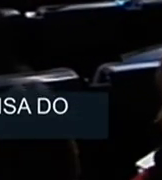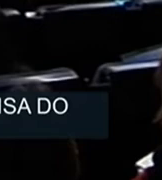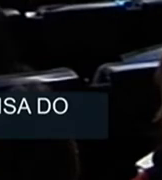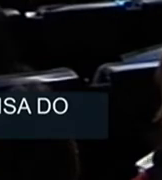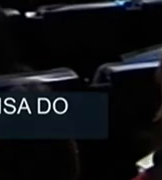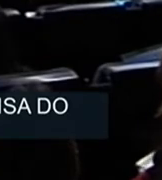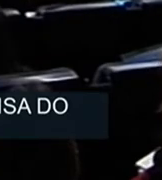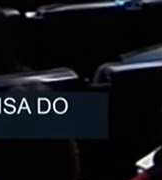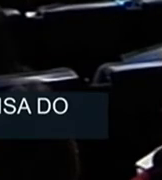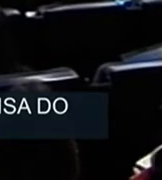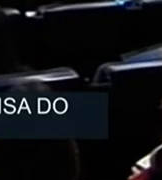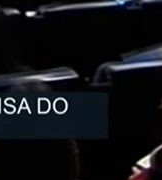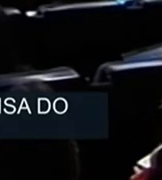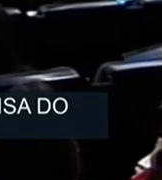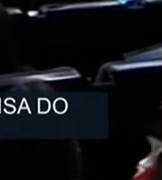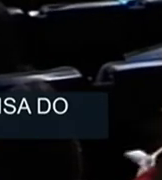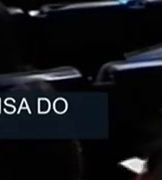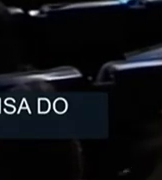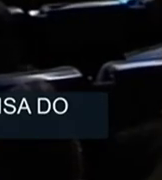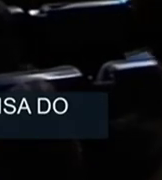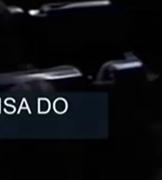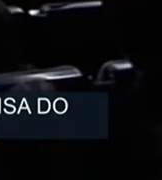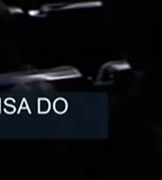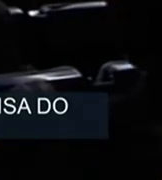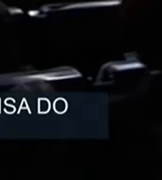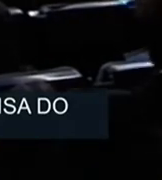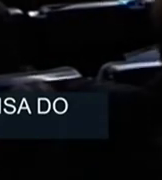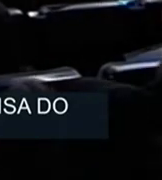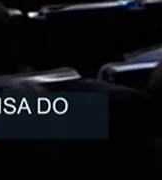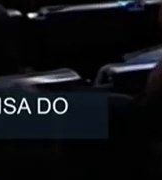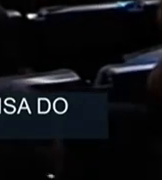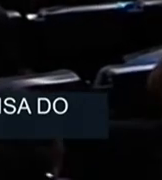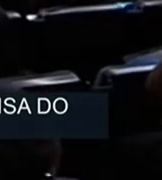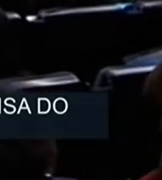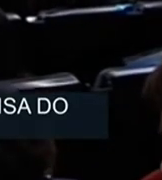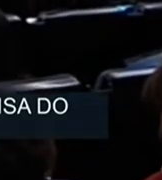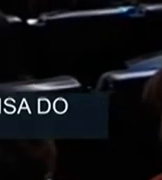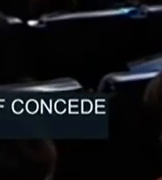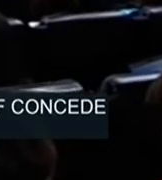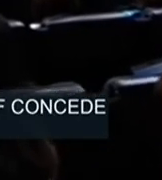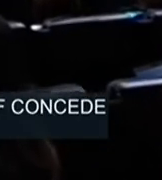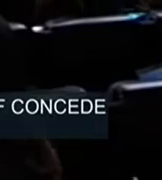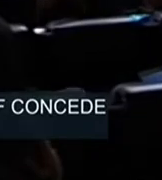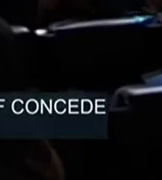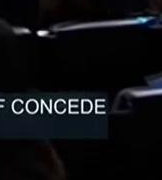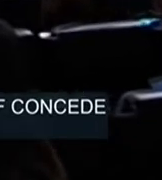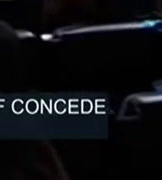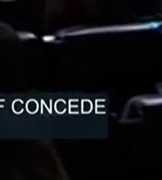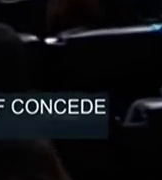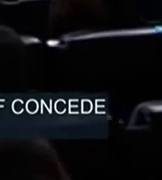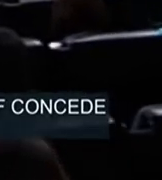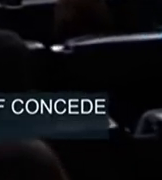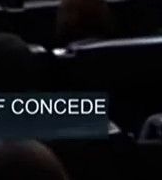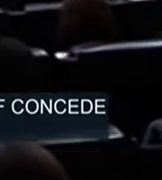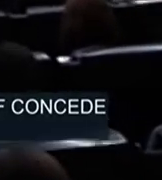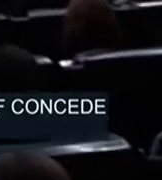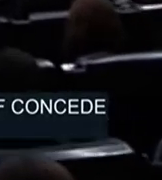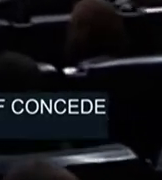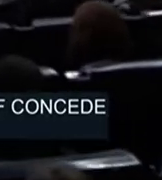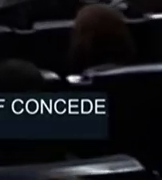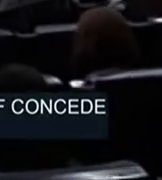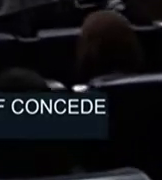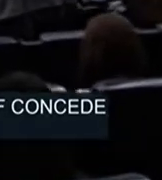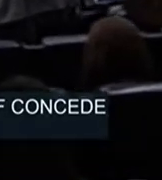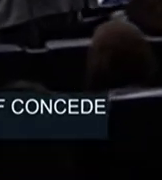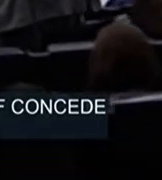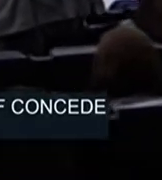tem insistido em todas as suas viagens à Europa na necessidade de crescimento e na crítica às políticas de austeridade que têm sido seguidas na Europa e